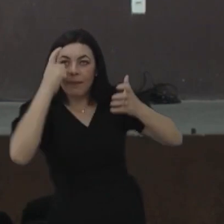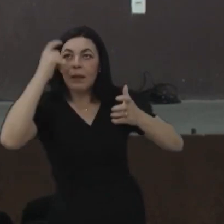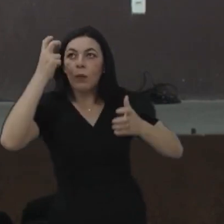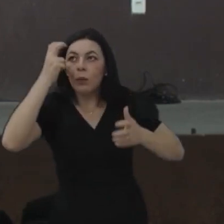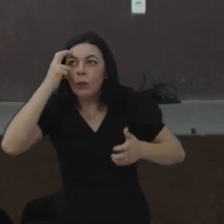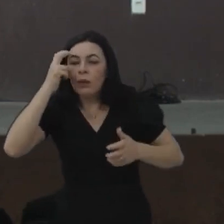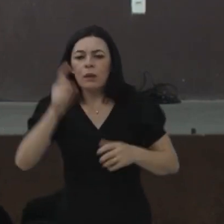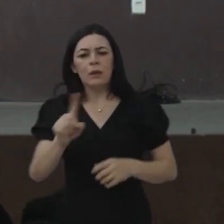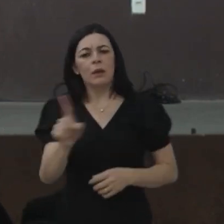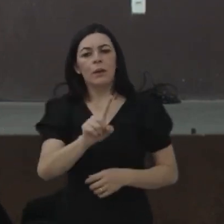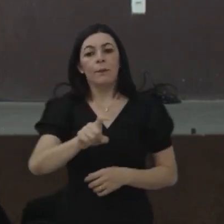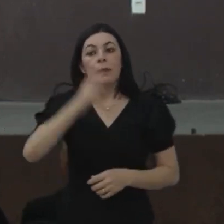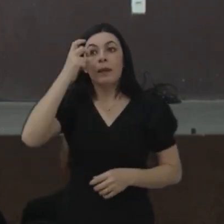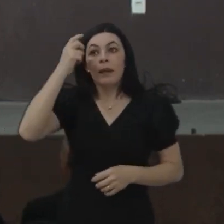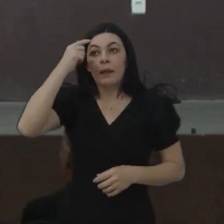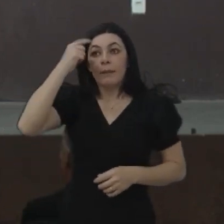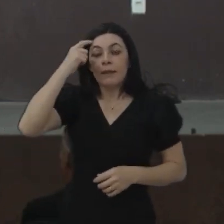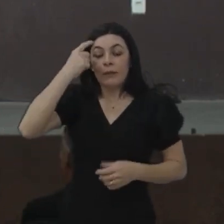sobreviver.